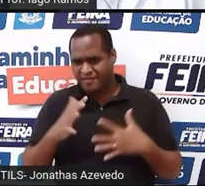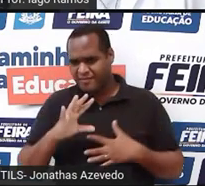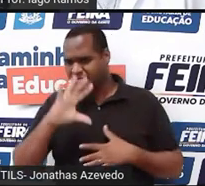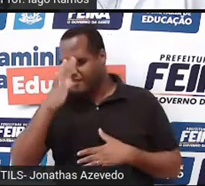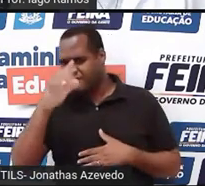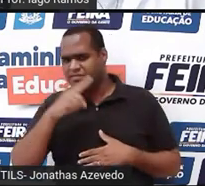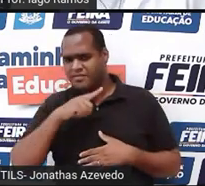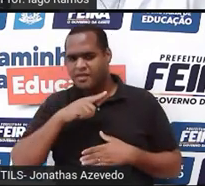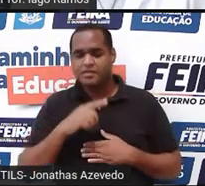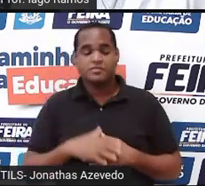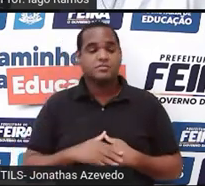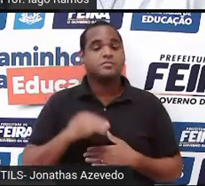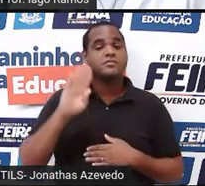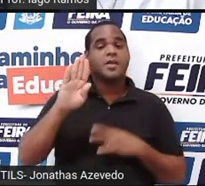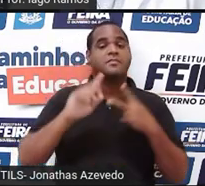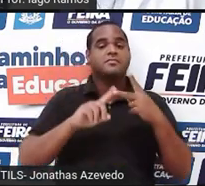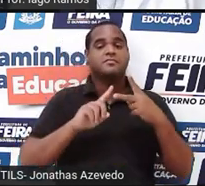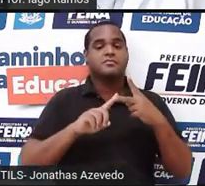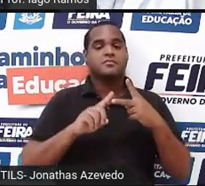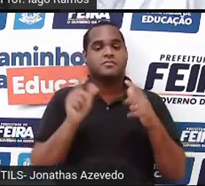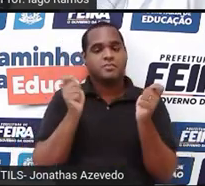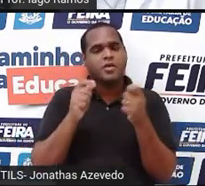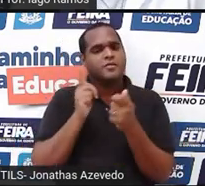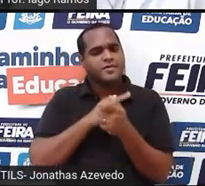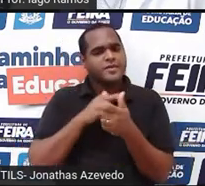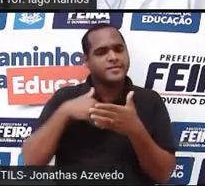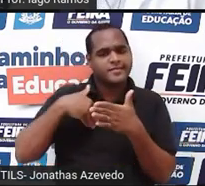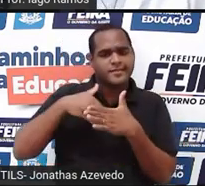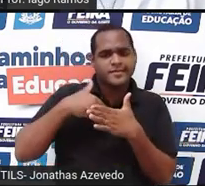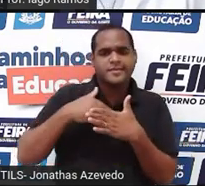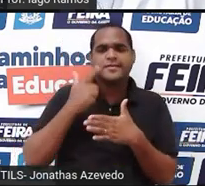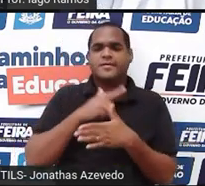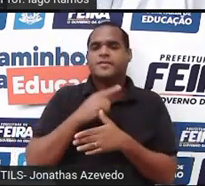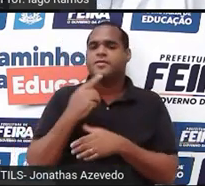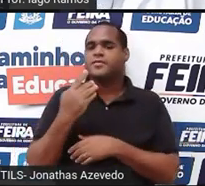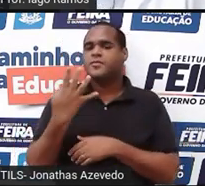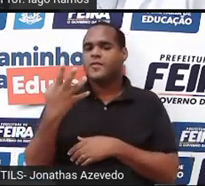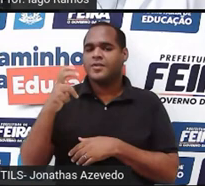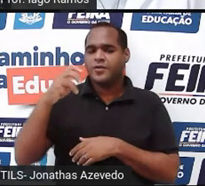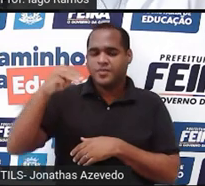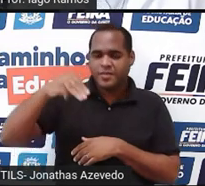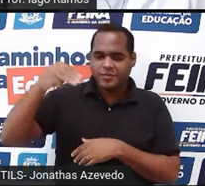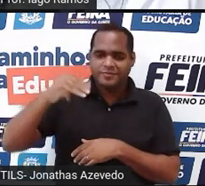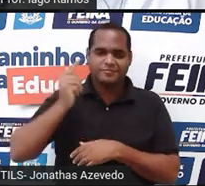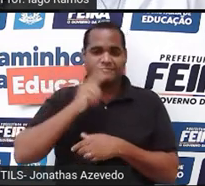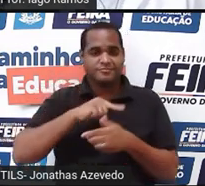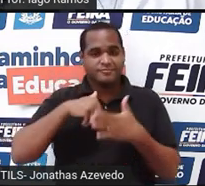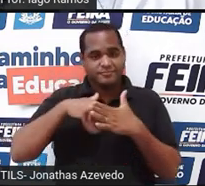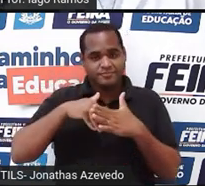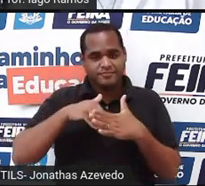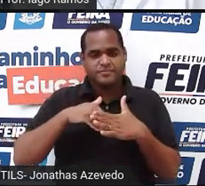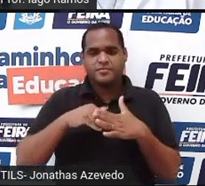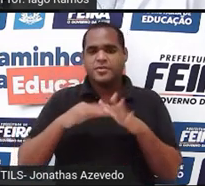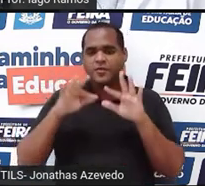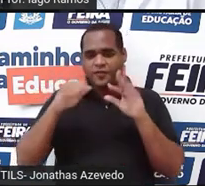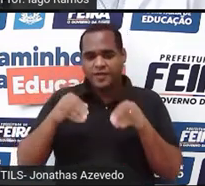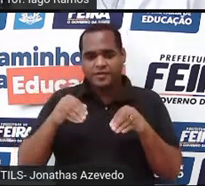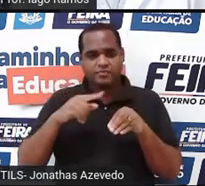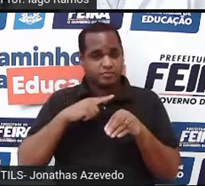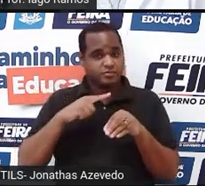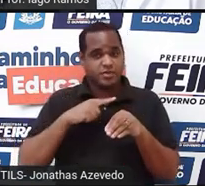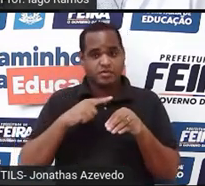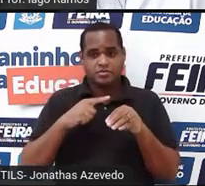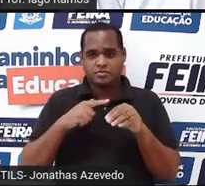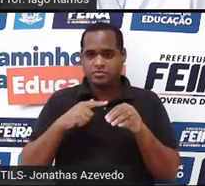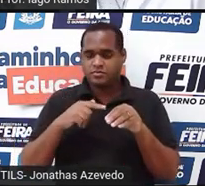isso vai acontecer e na letra B se dois gols foram marcados nos primeiros 45 minutos de partida ao final do